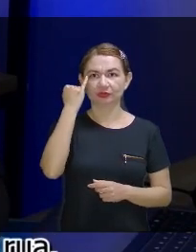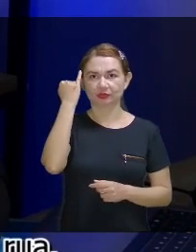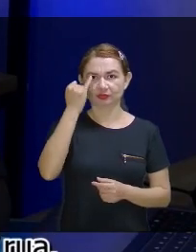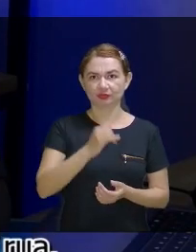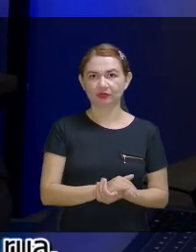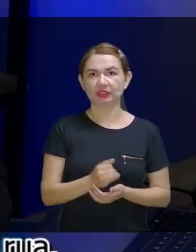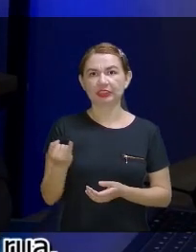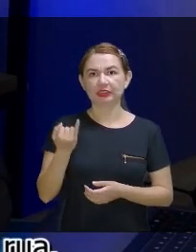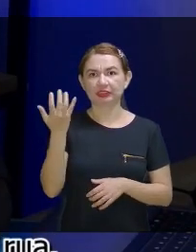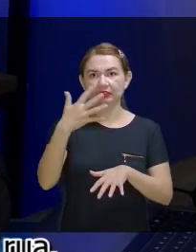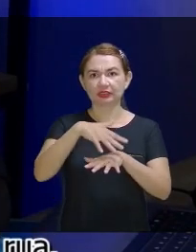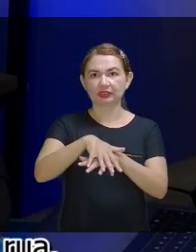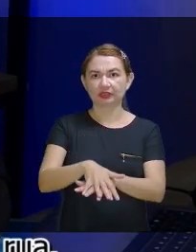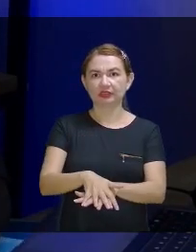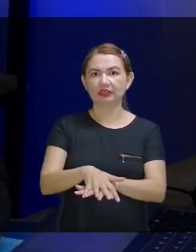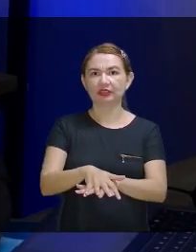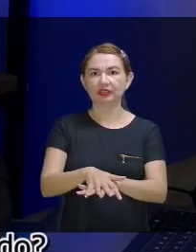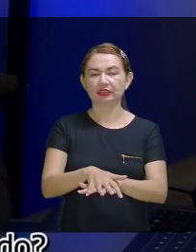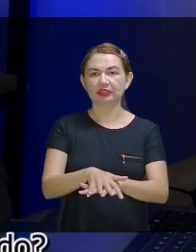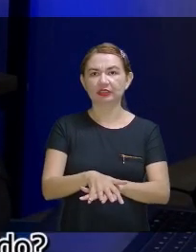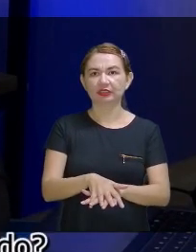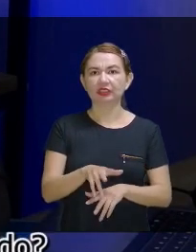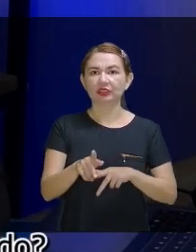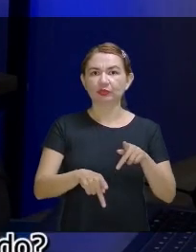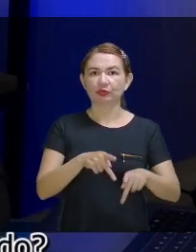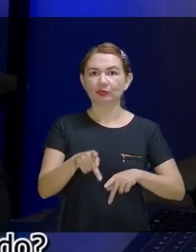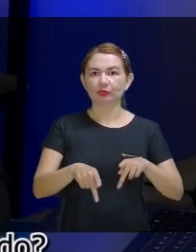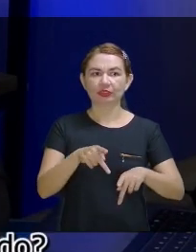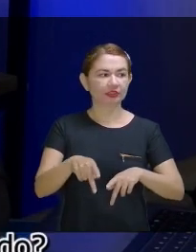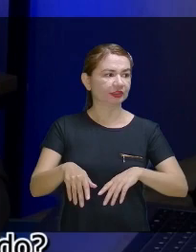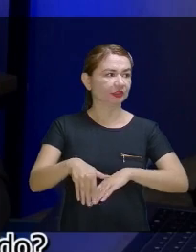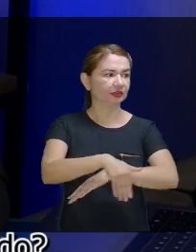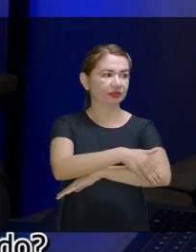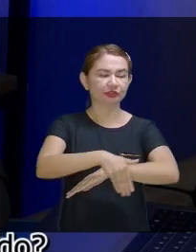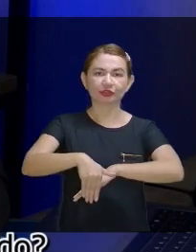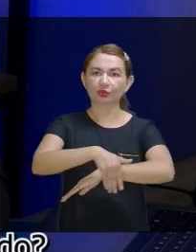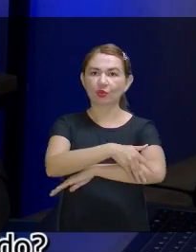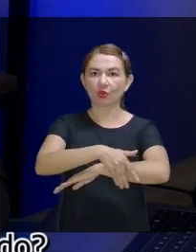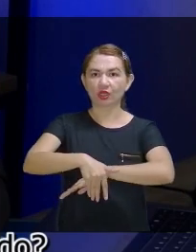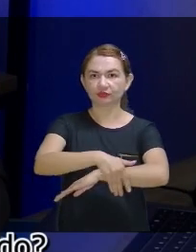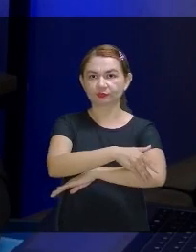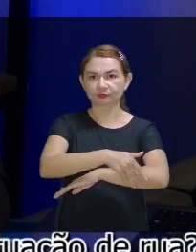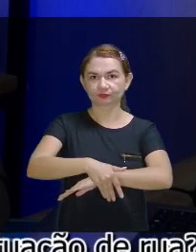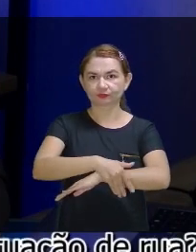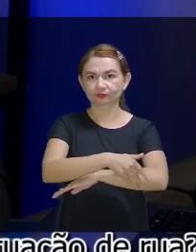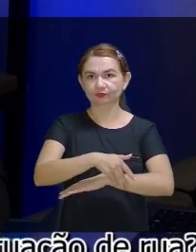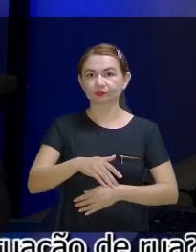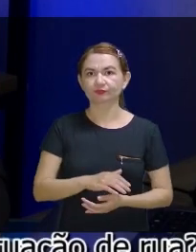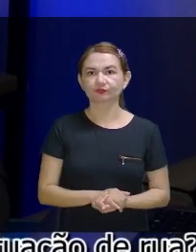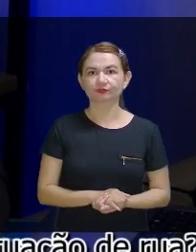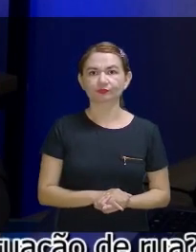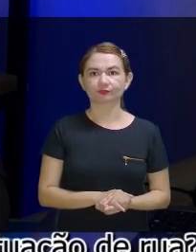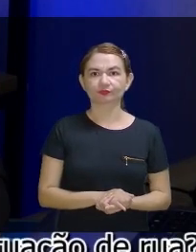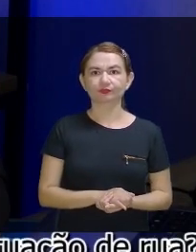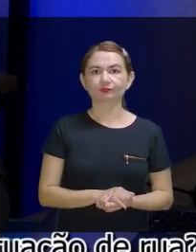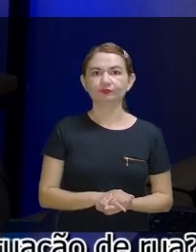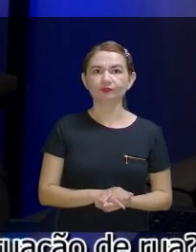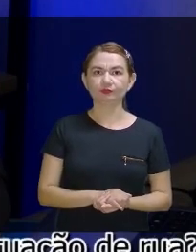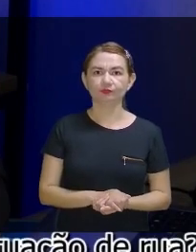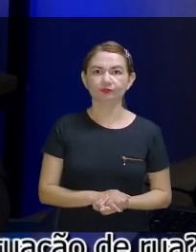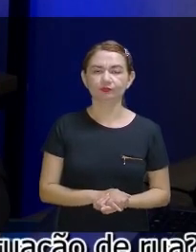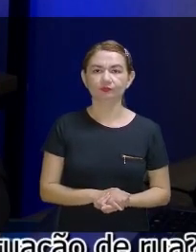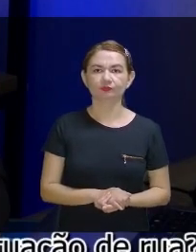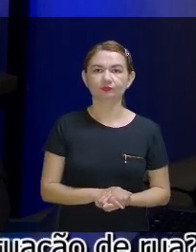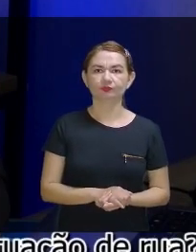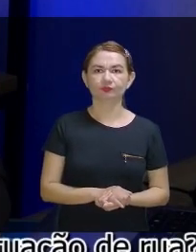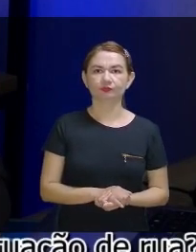também, a Oriana questão da Teixeira. população de rua. Como é que o Tribunal do Senhor age nesse sentido? Que tipo de assistência jurídica